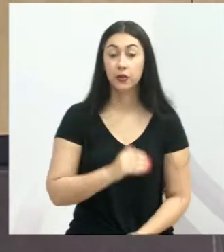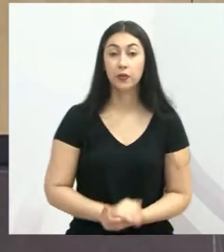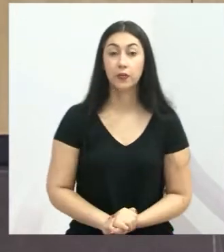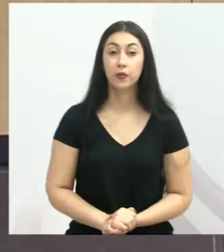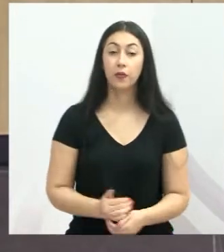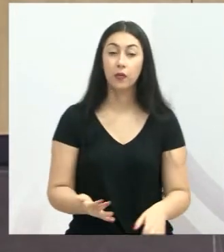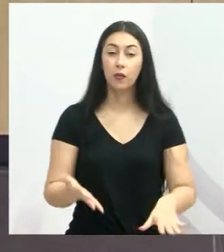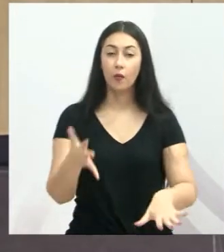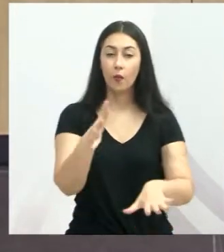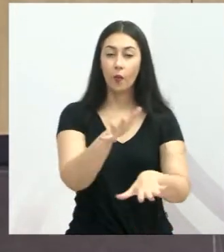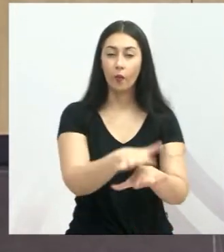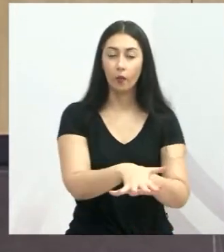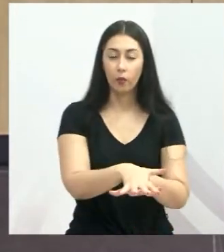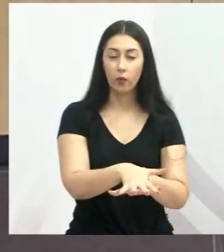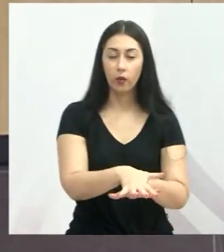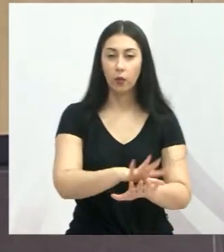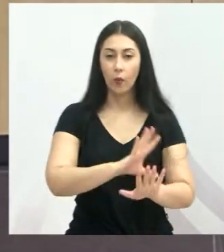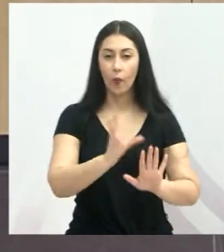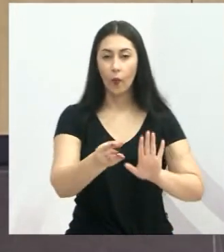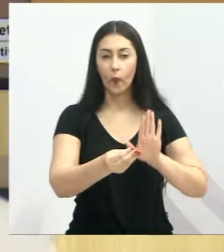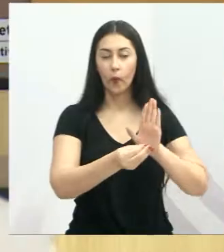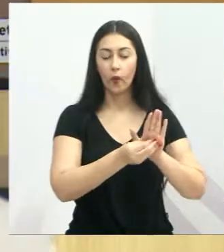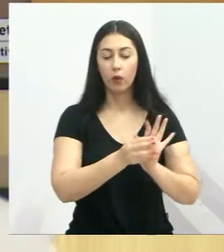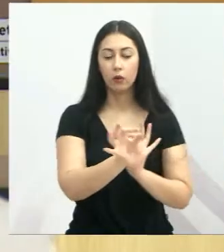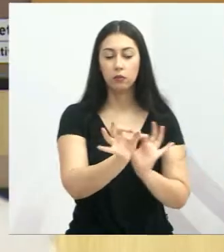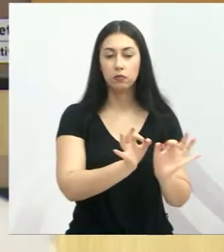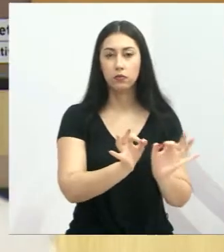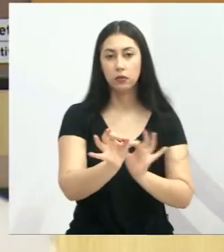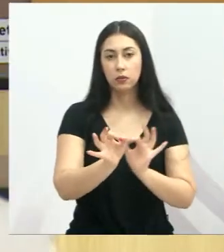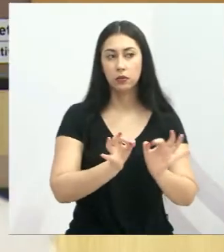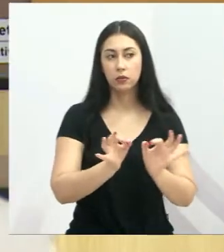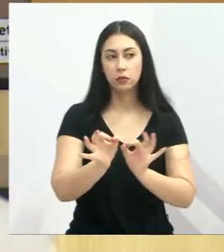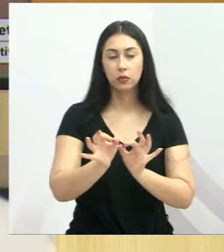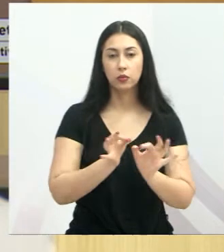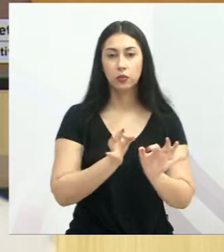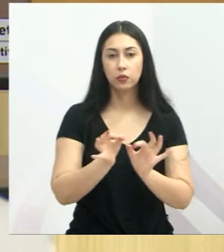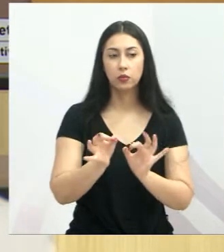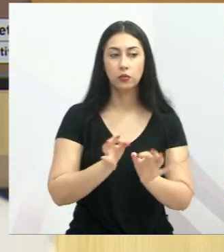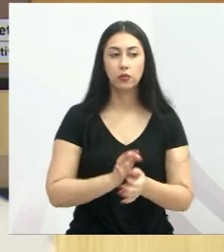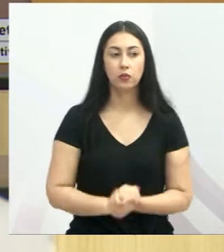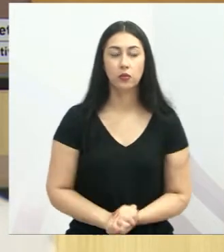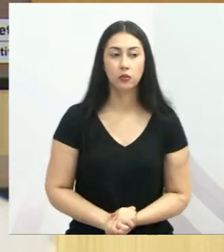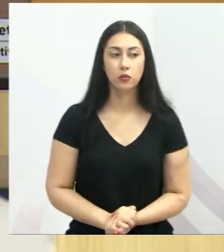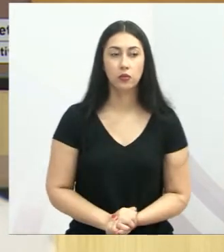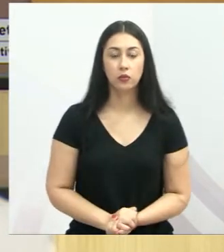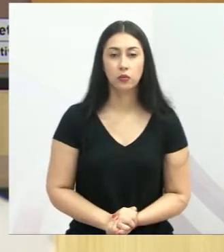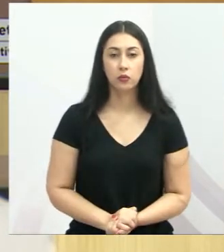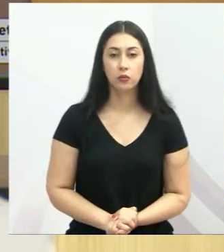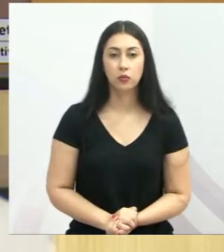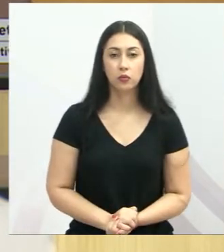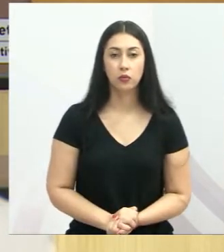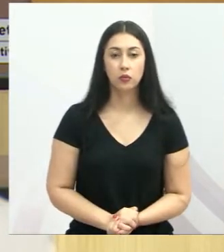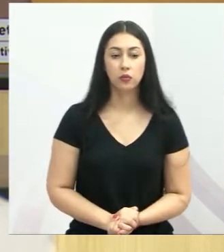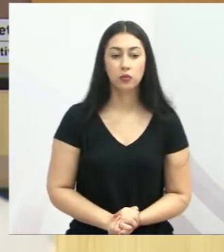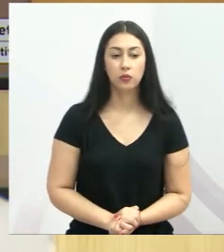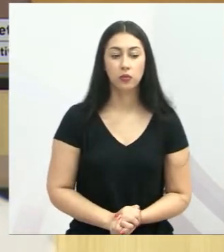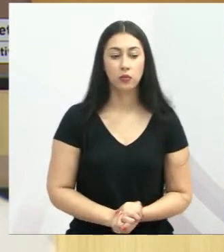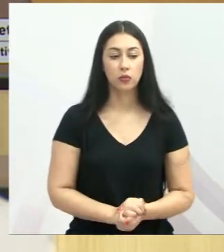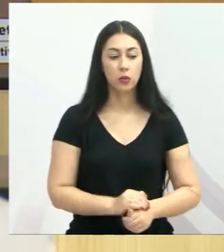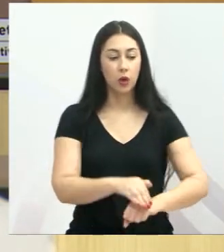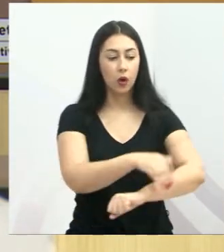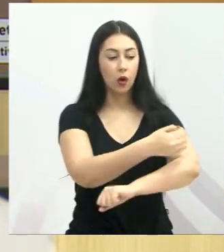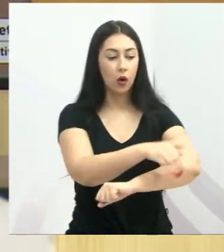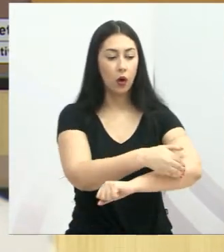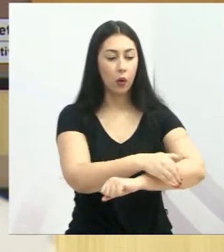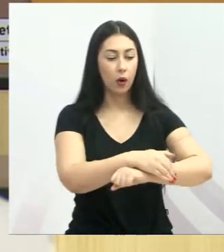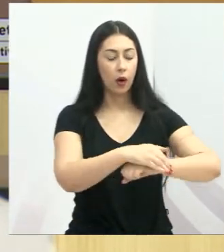incluídas no programa novas vicinais e revitalização e pavimentação